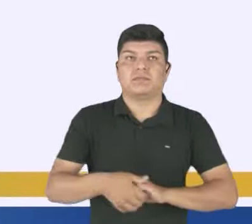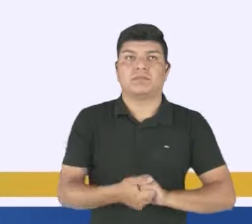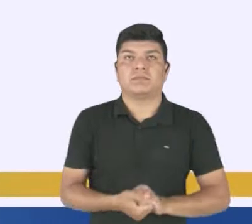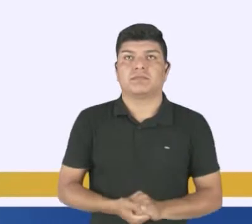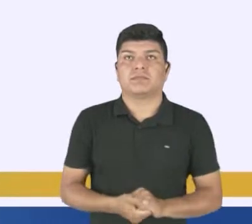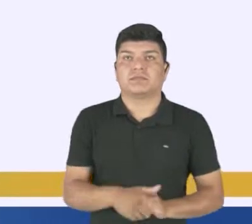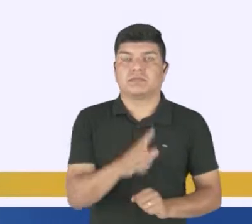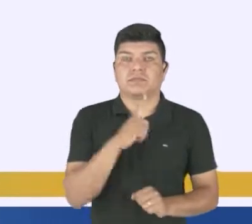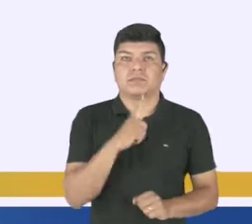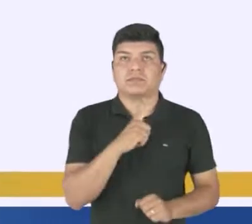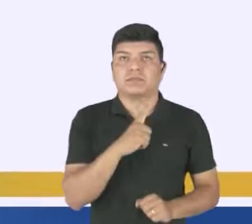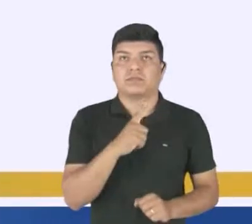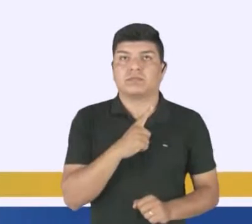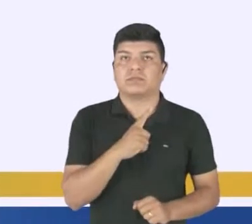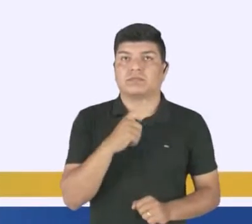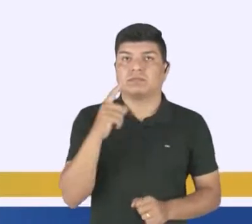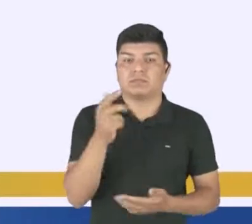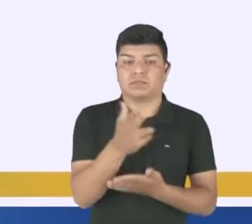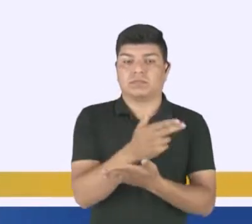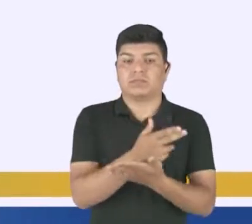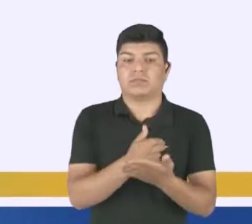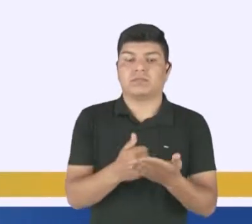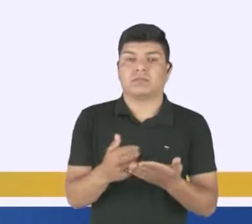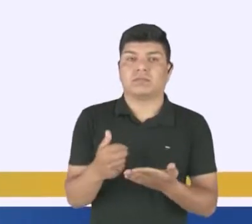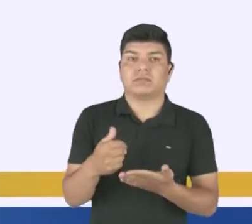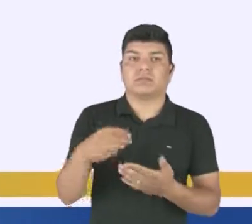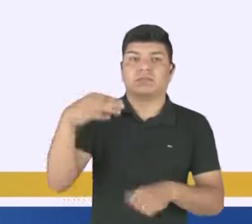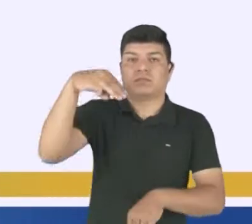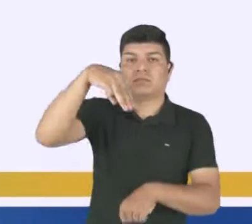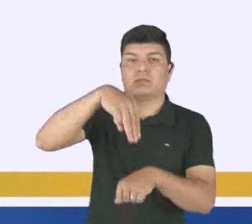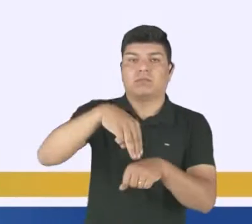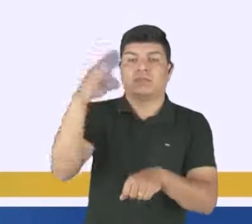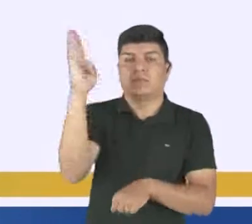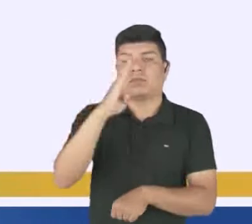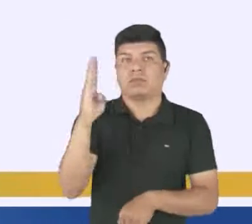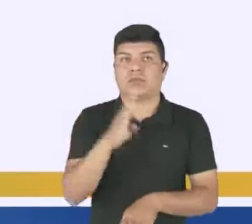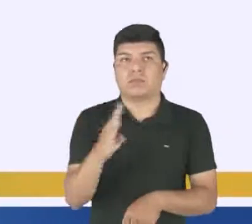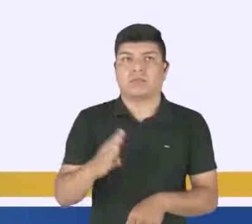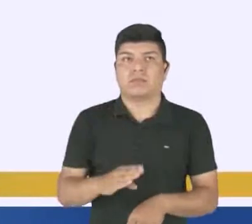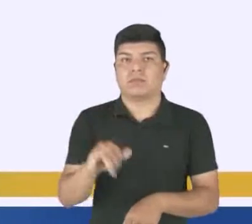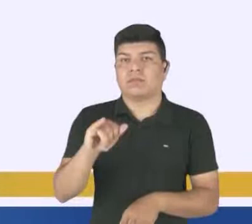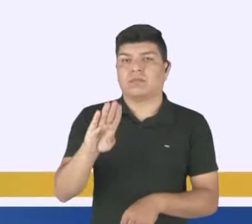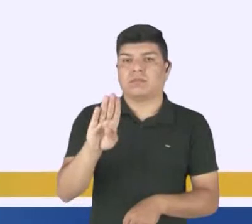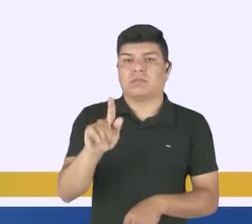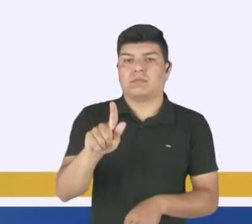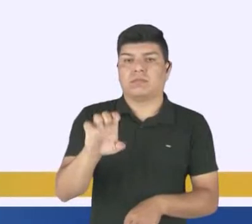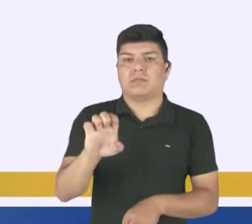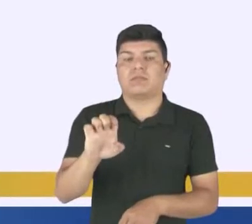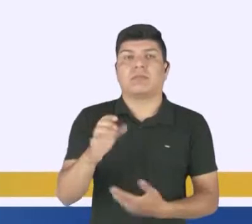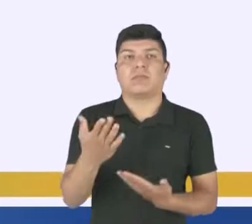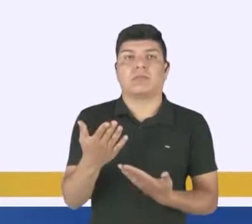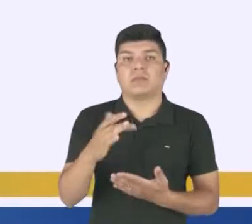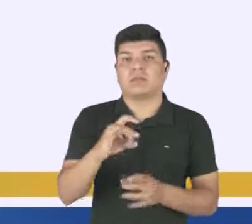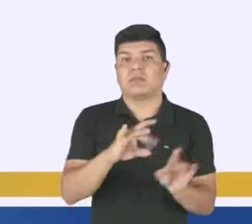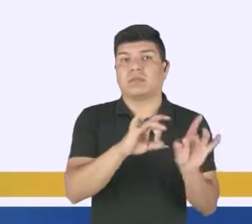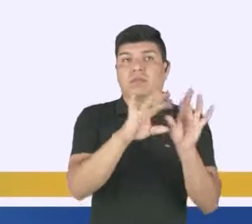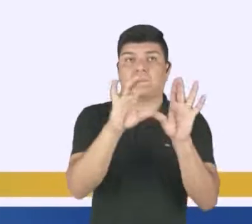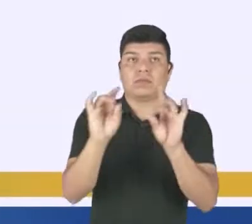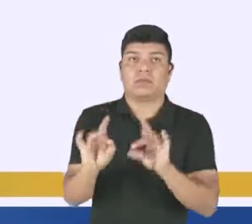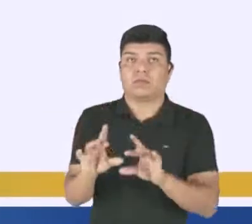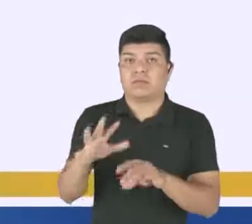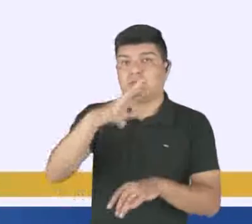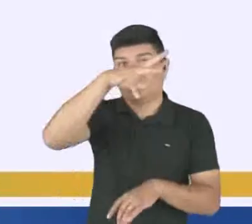aí temos uma ilustração do nosso mapa do Brasil, fonte IBGE, e eu queria dar um destaque especial no caso